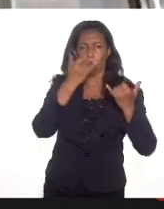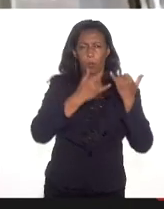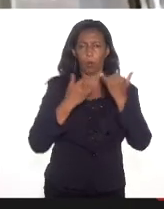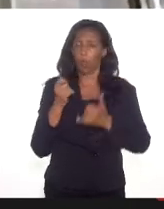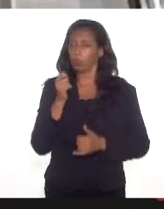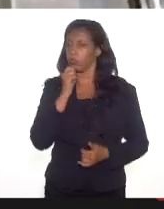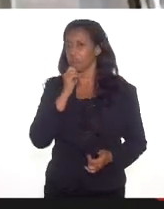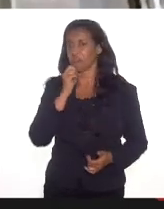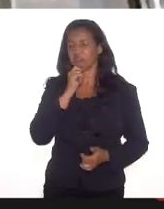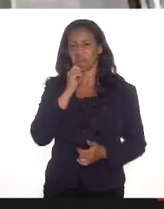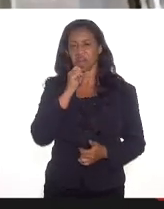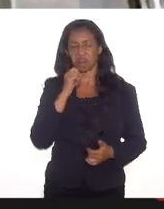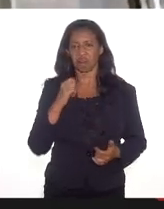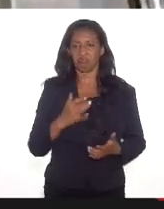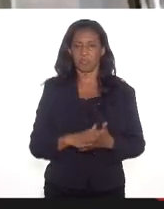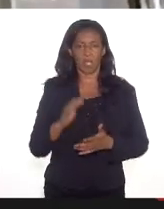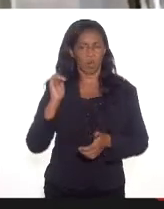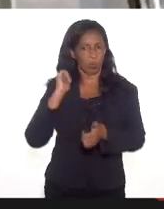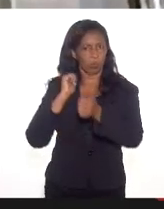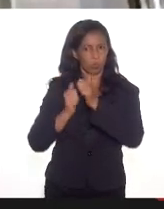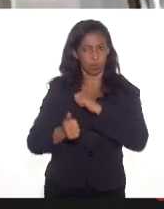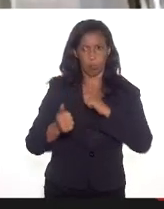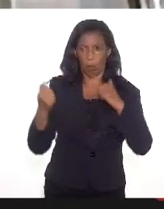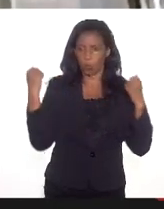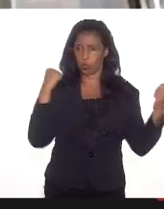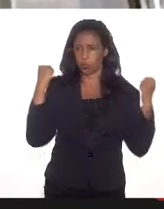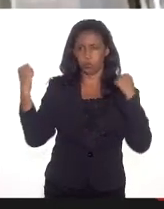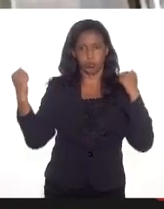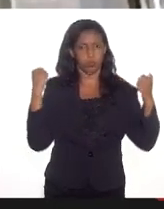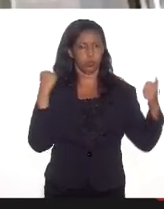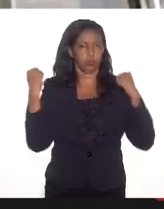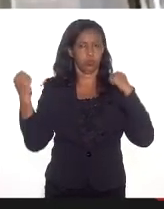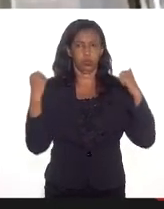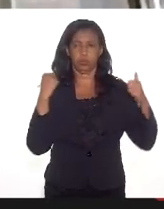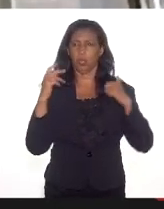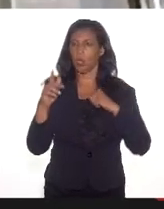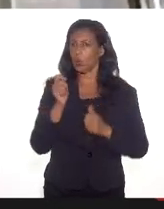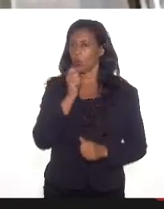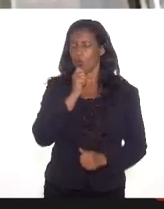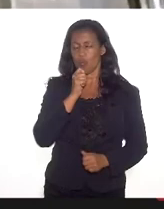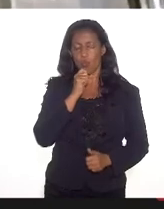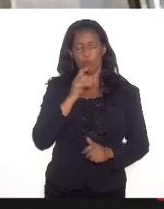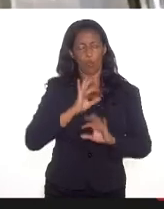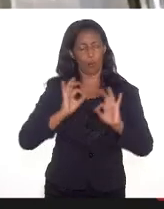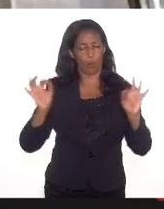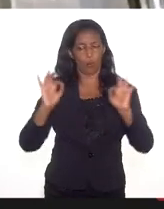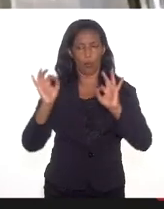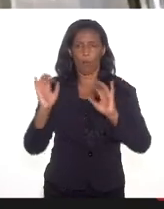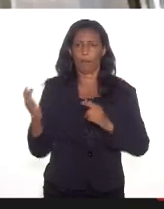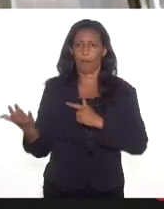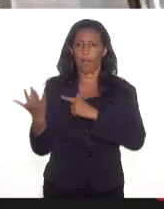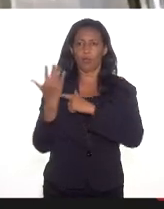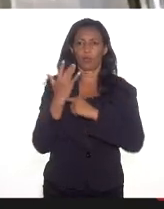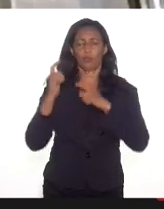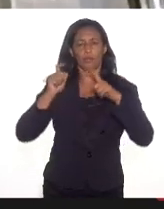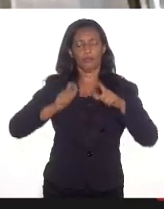de exercícios físicos e de serviços necessários para esse lugar